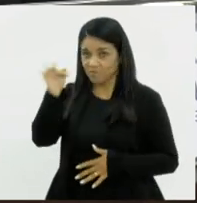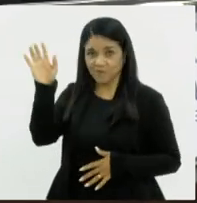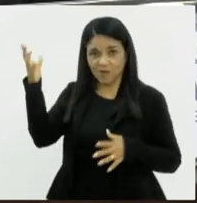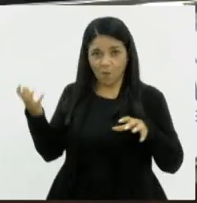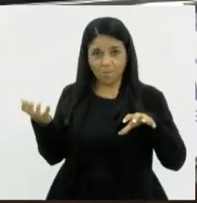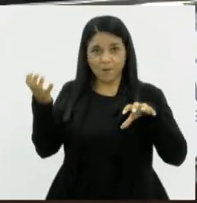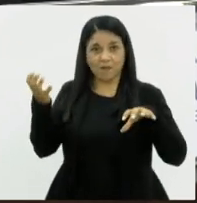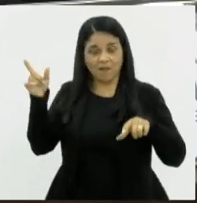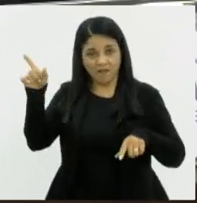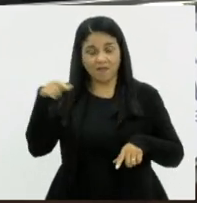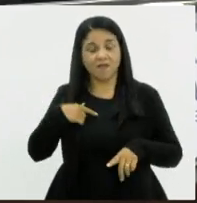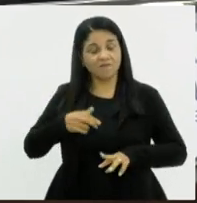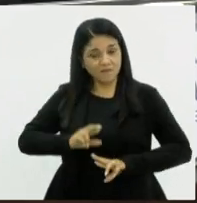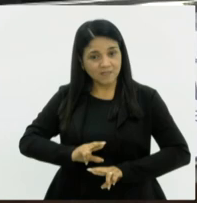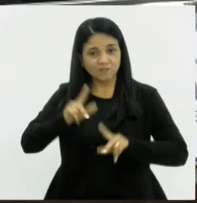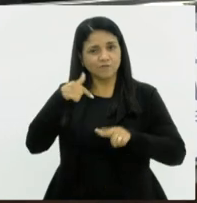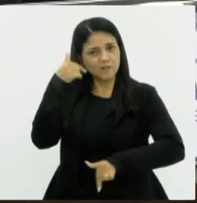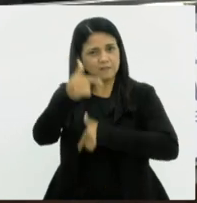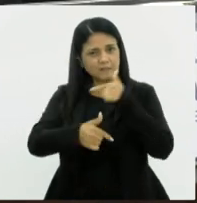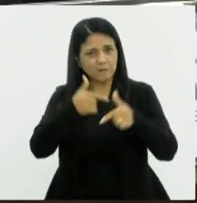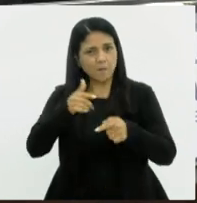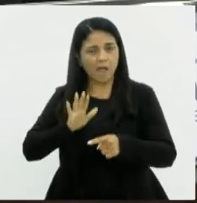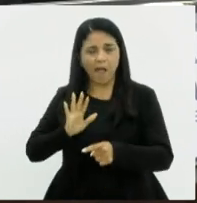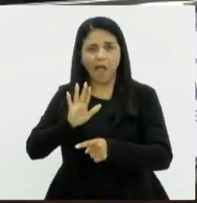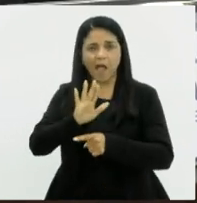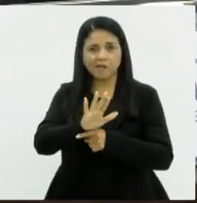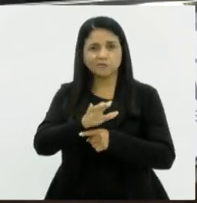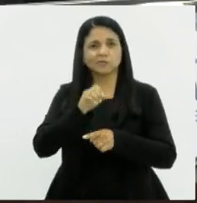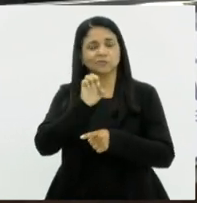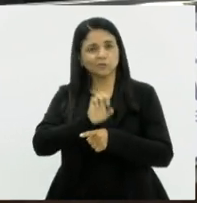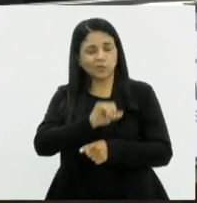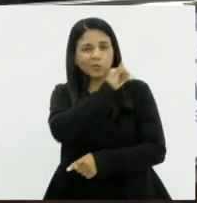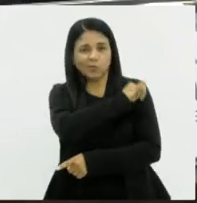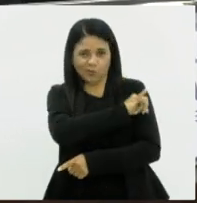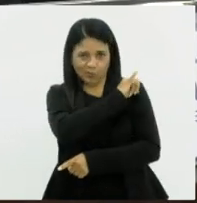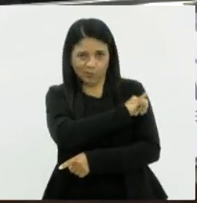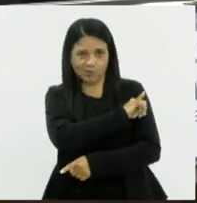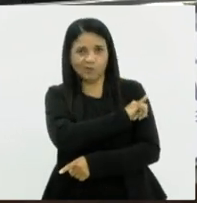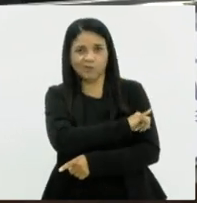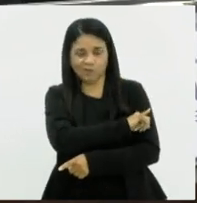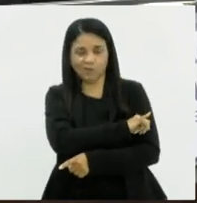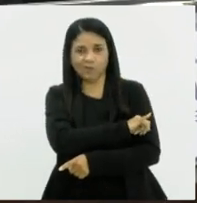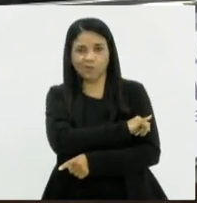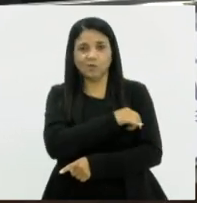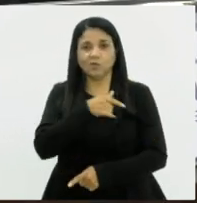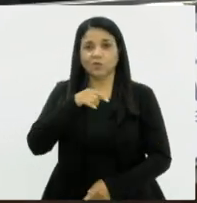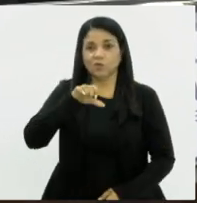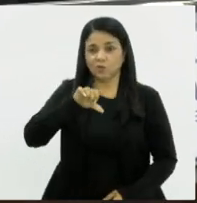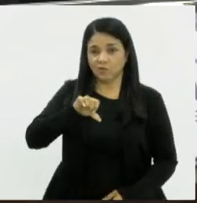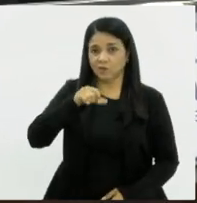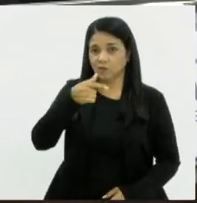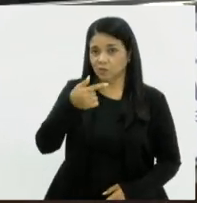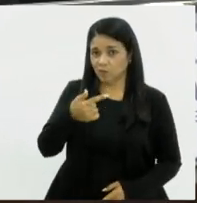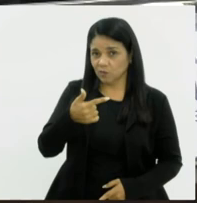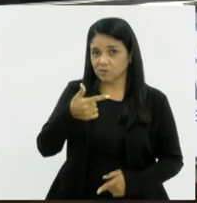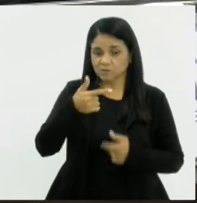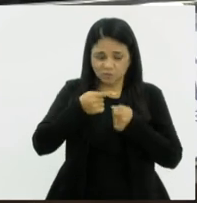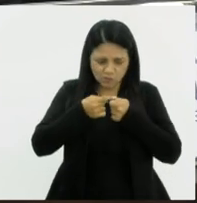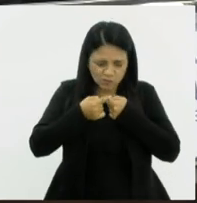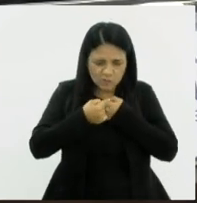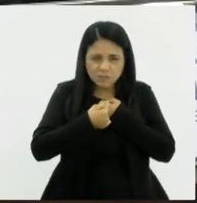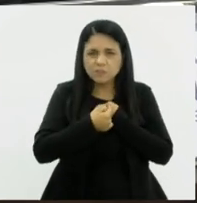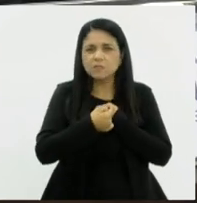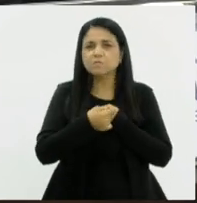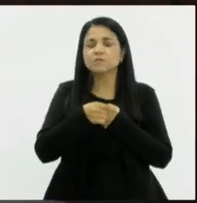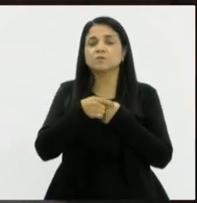estão fazendo toda a diferença, ajudando o Estado do Rio de Janeiro, os 92 municípios desse Estado, em